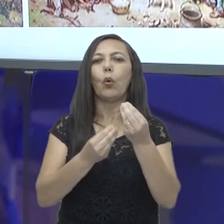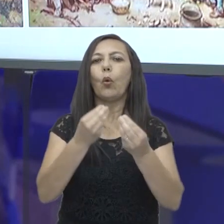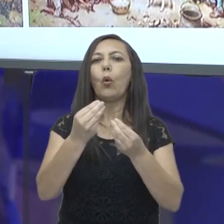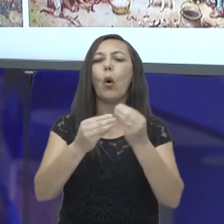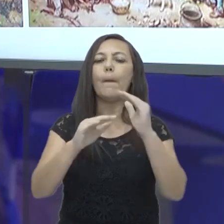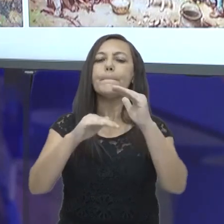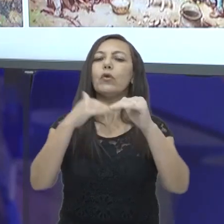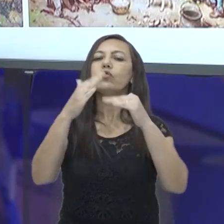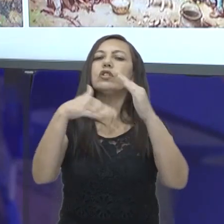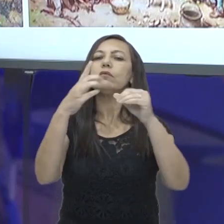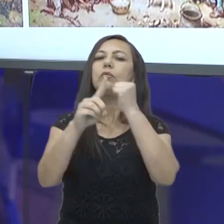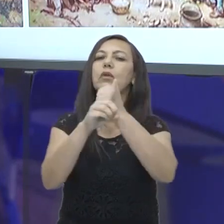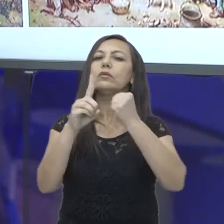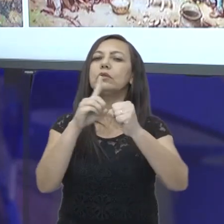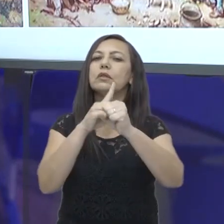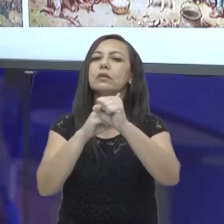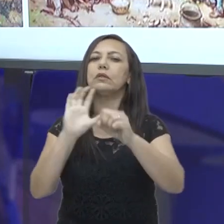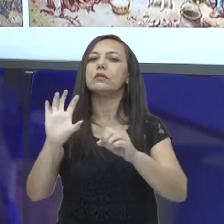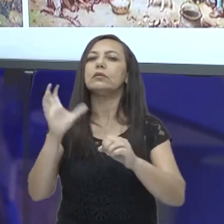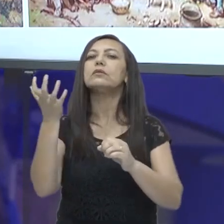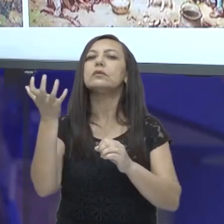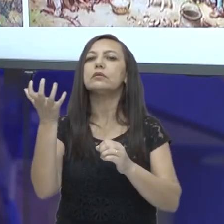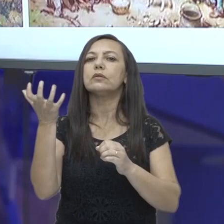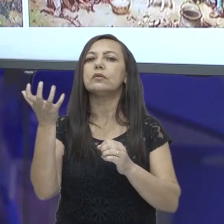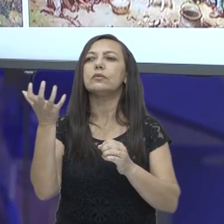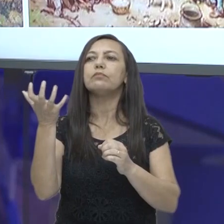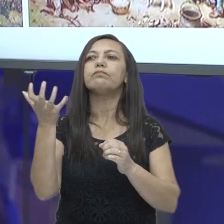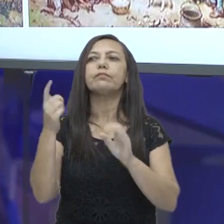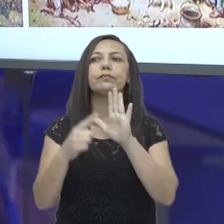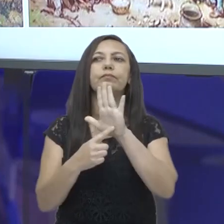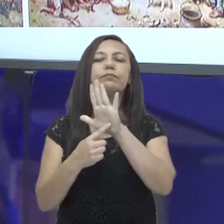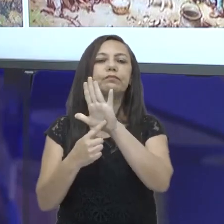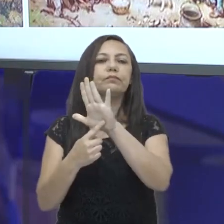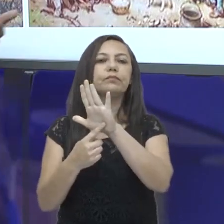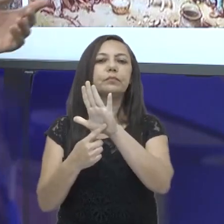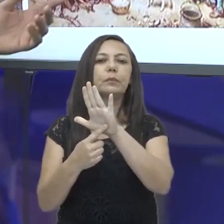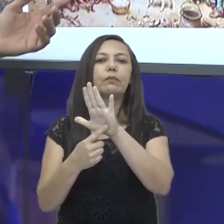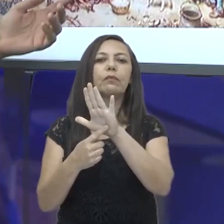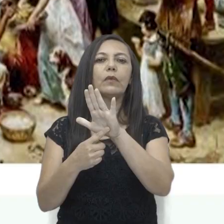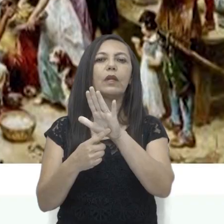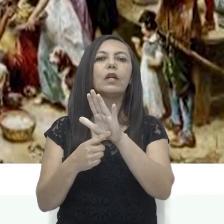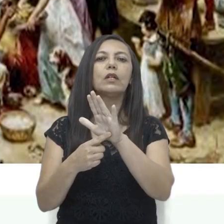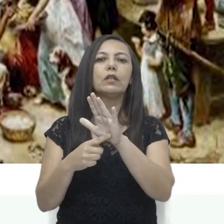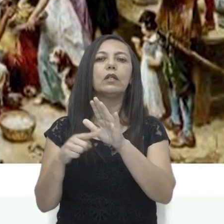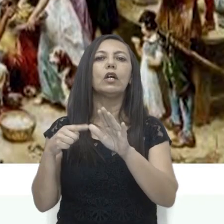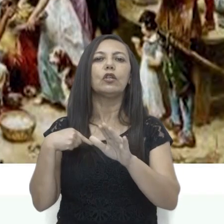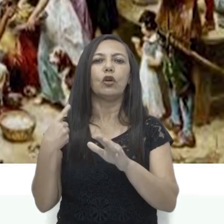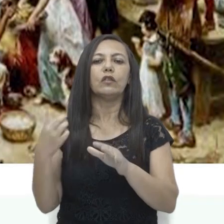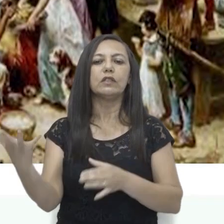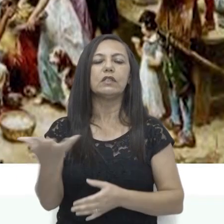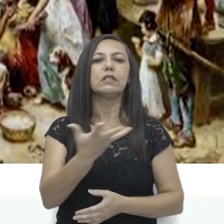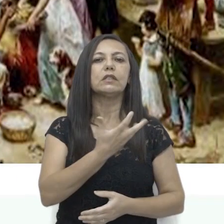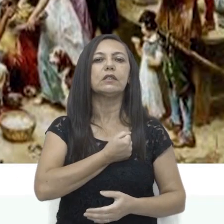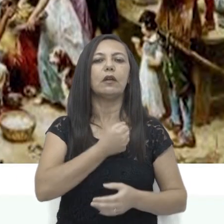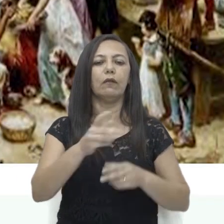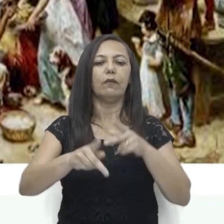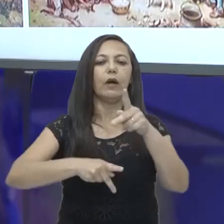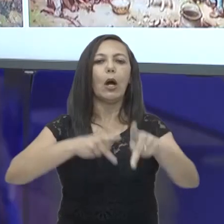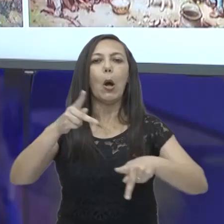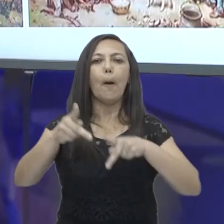civilização veio para aqui, é o que eles colocavam, nós viemos salvar os